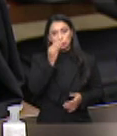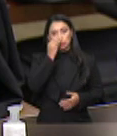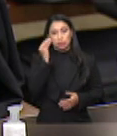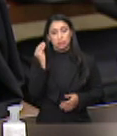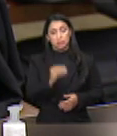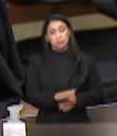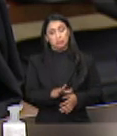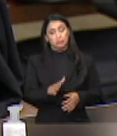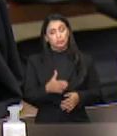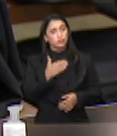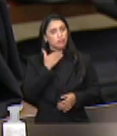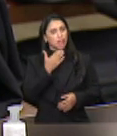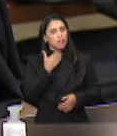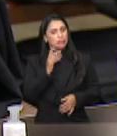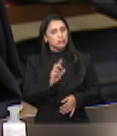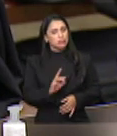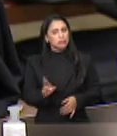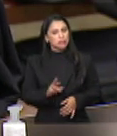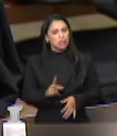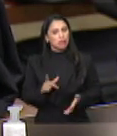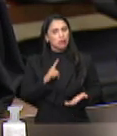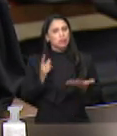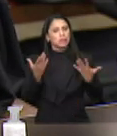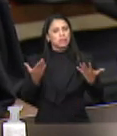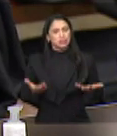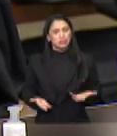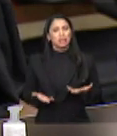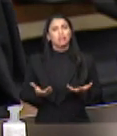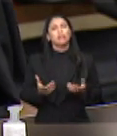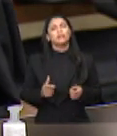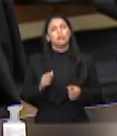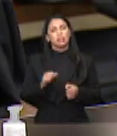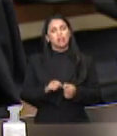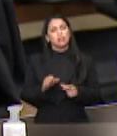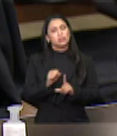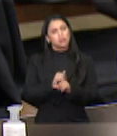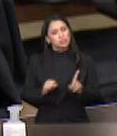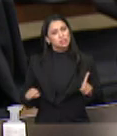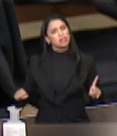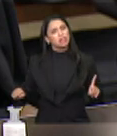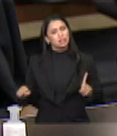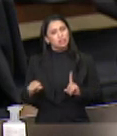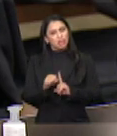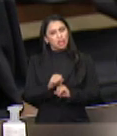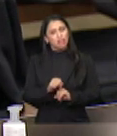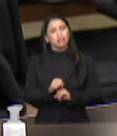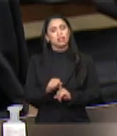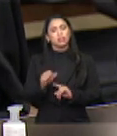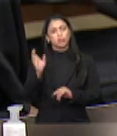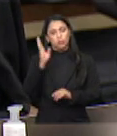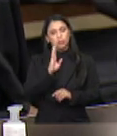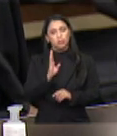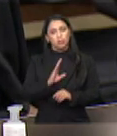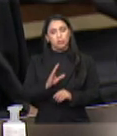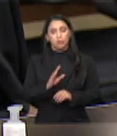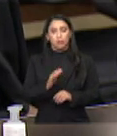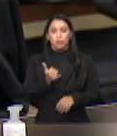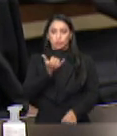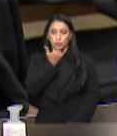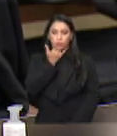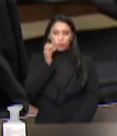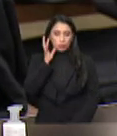acaso, mas de posturas adotadas pela sociedade e pelo Estado brasileiro. Pois não, ministro